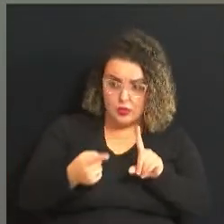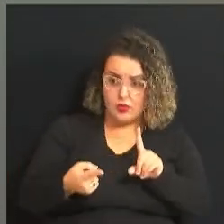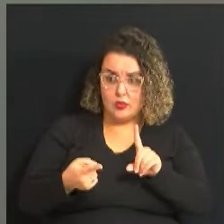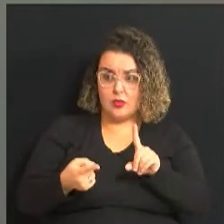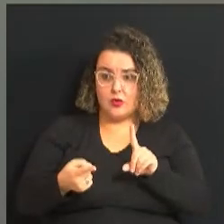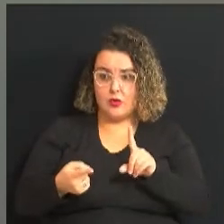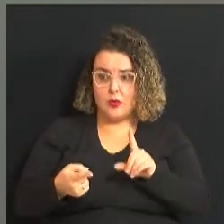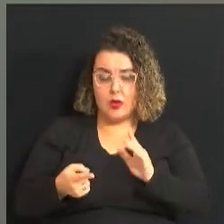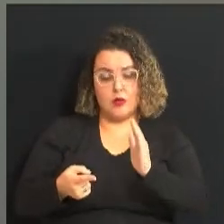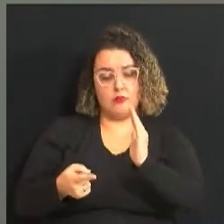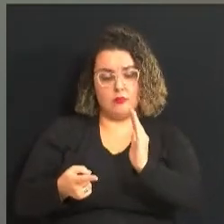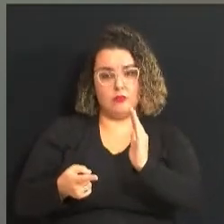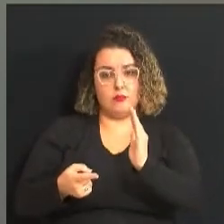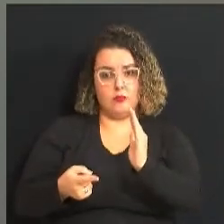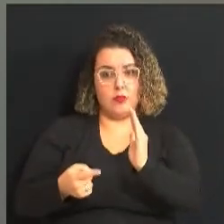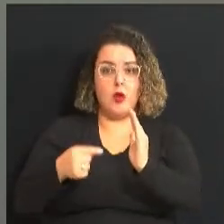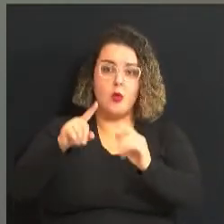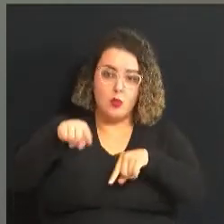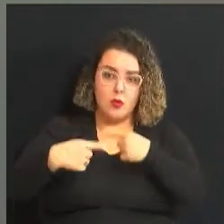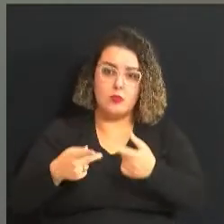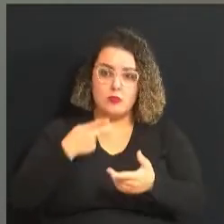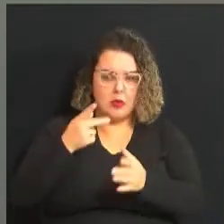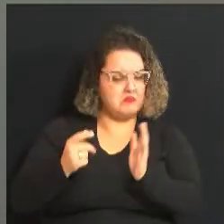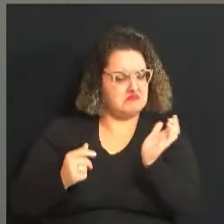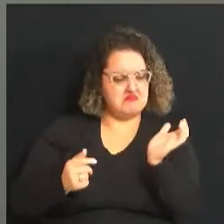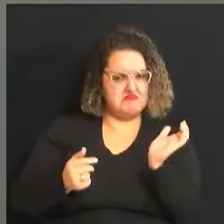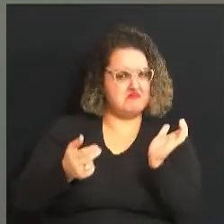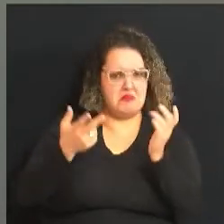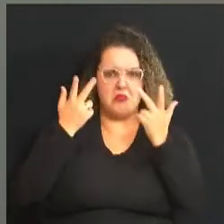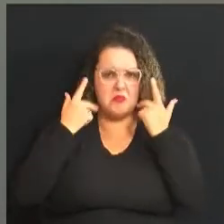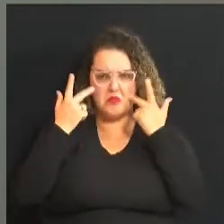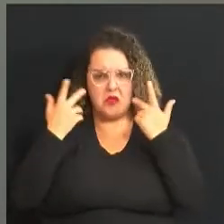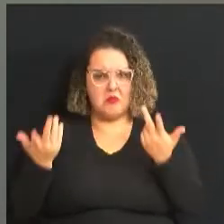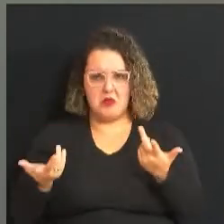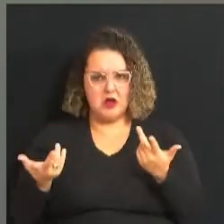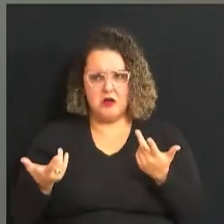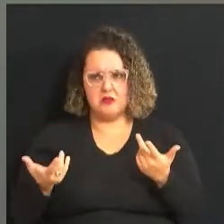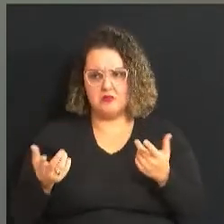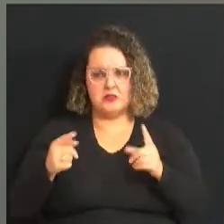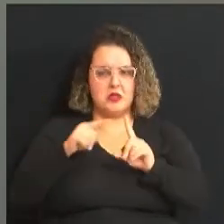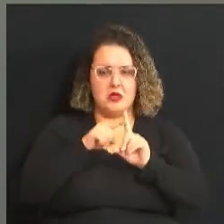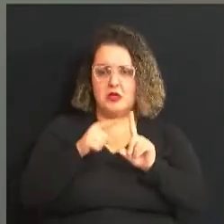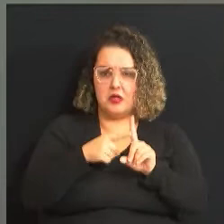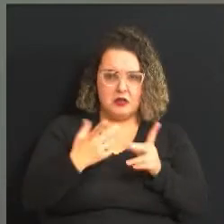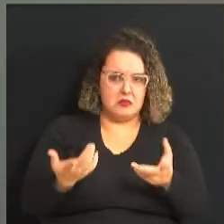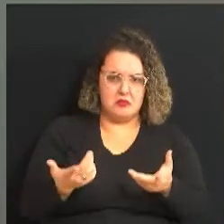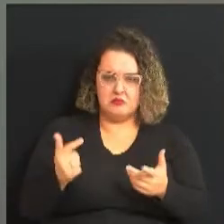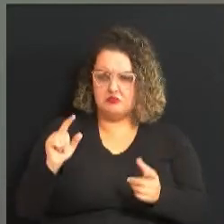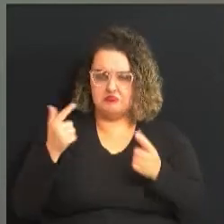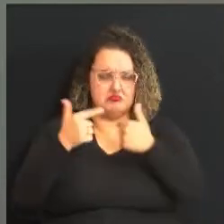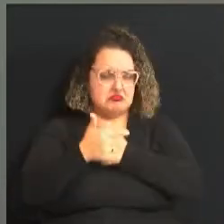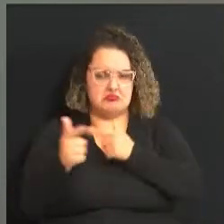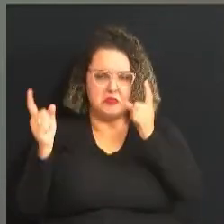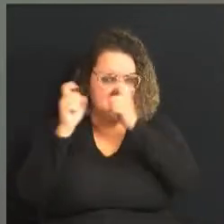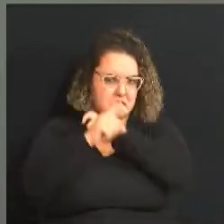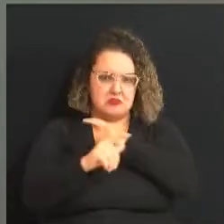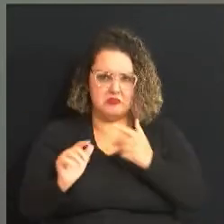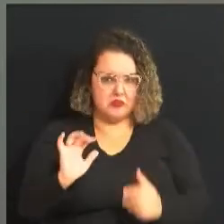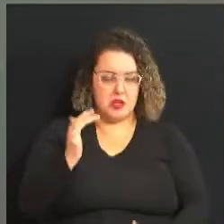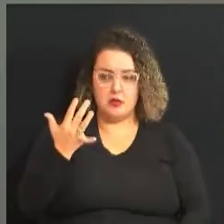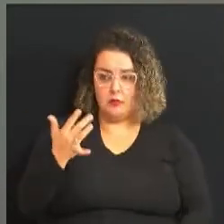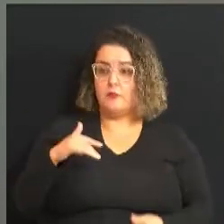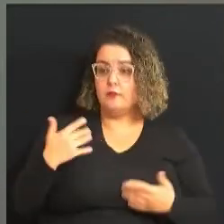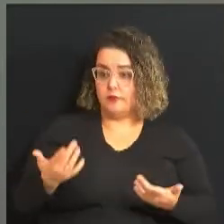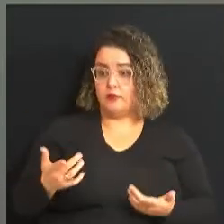retrovertido, e outros autores falam que não existe nada, que a gravidez ela não vai ter dificuldade nenhuma para acontecer. Mas quem tem